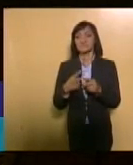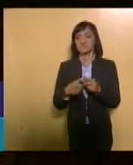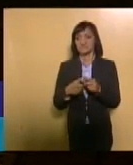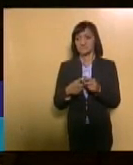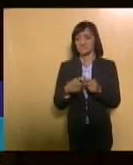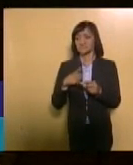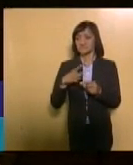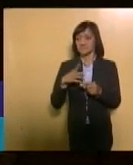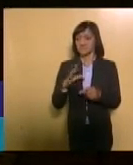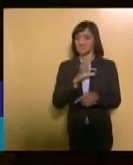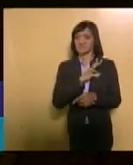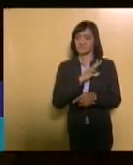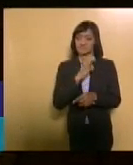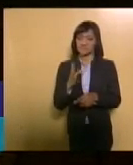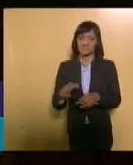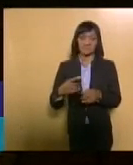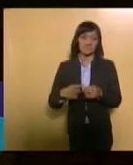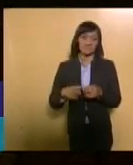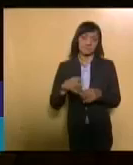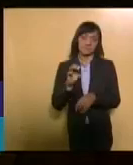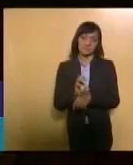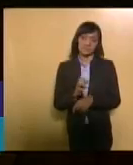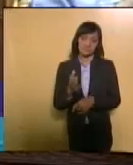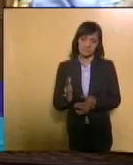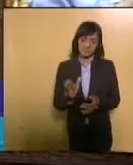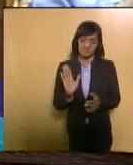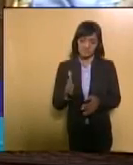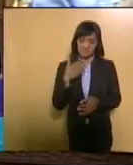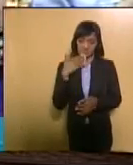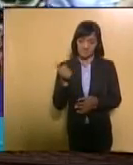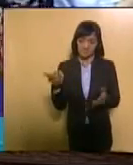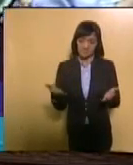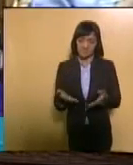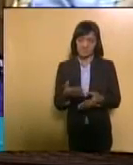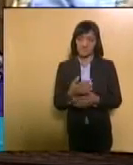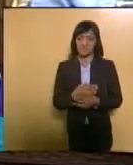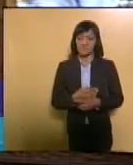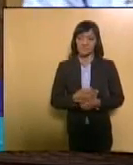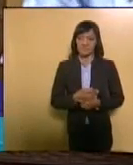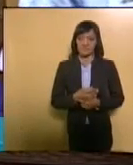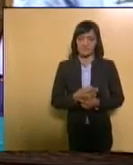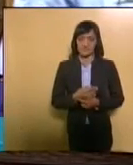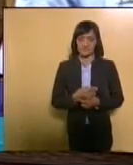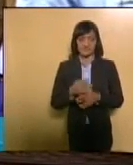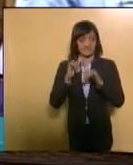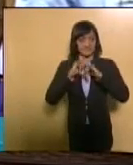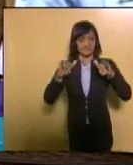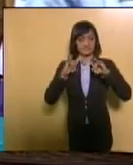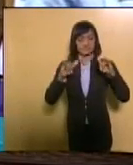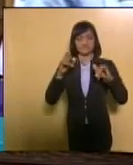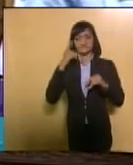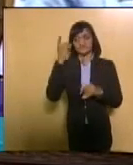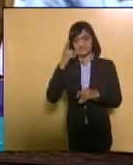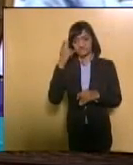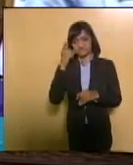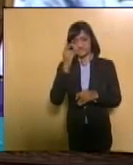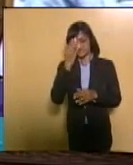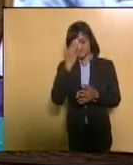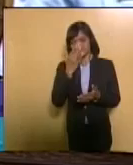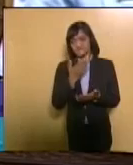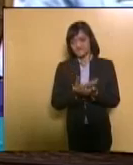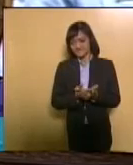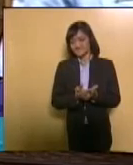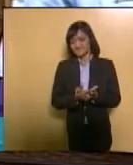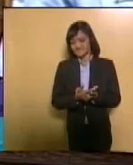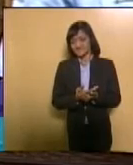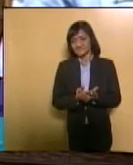incremento de policiais no interior do Estado isso já melhorou agora vem agora as boas notícias vi Deputado Senor pode ter esperança na sua